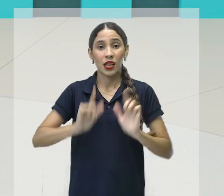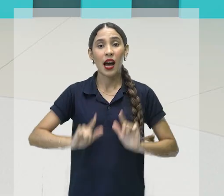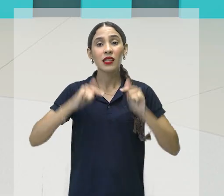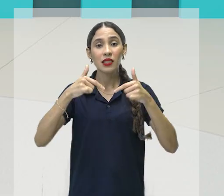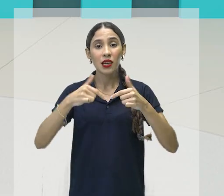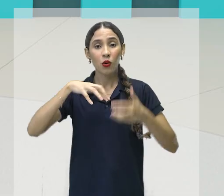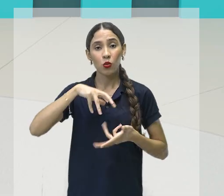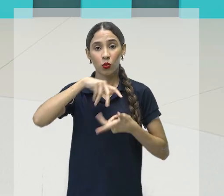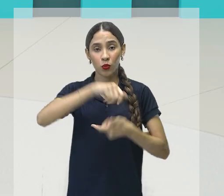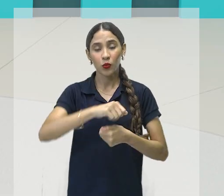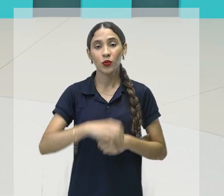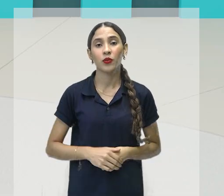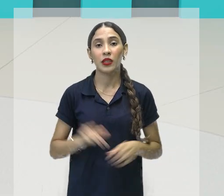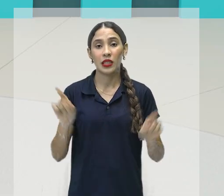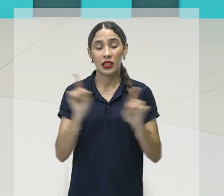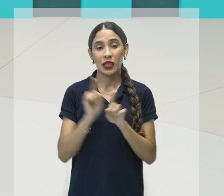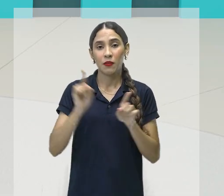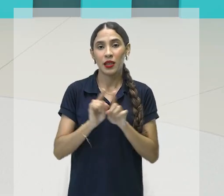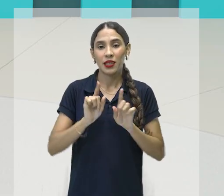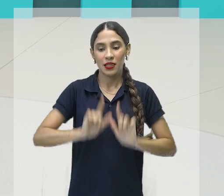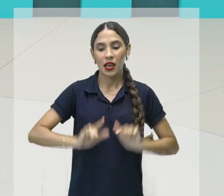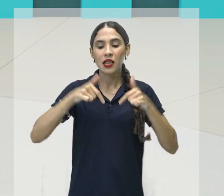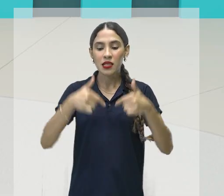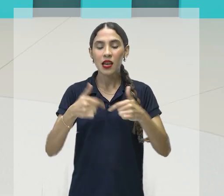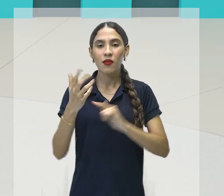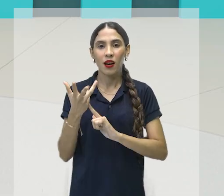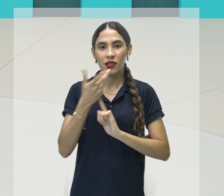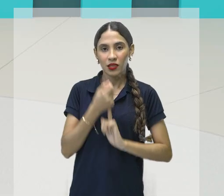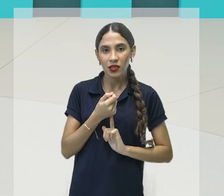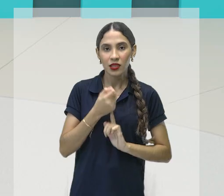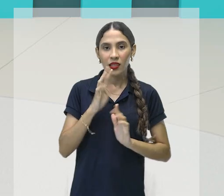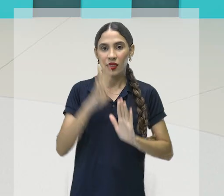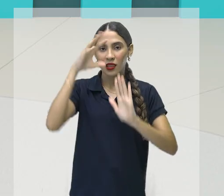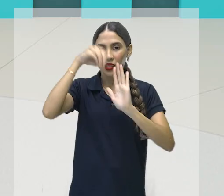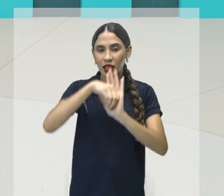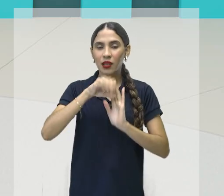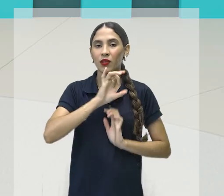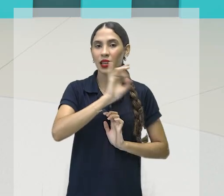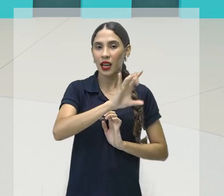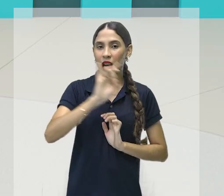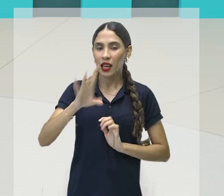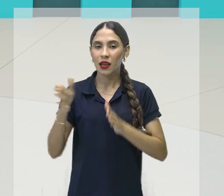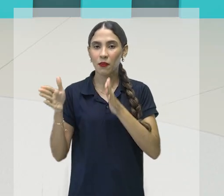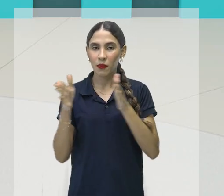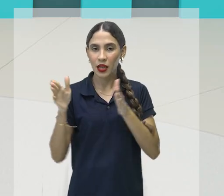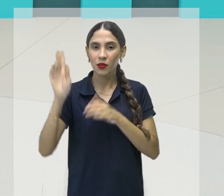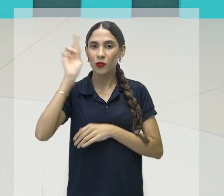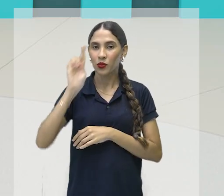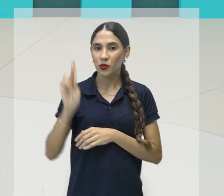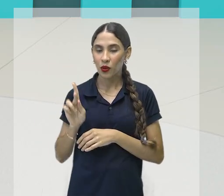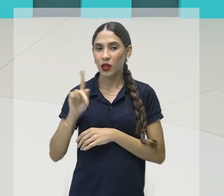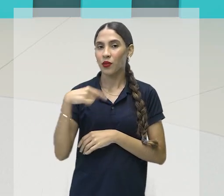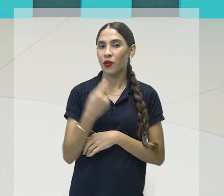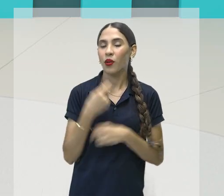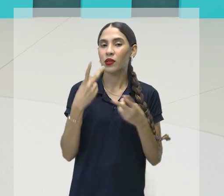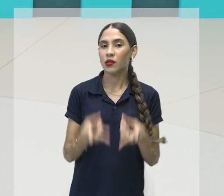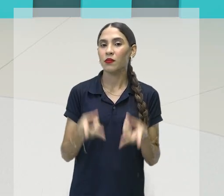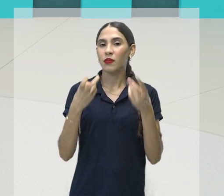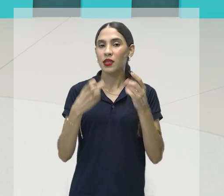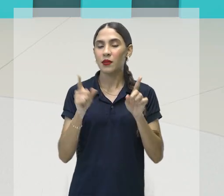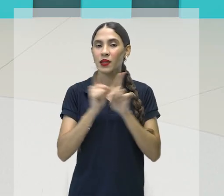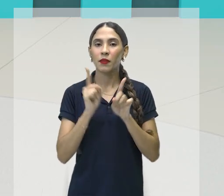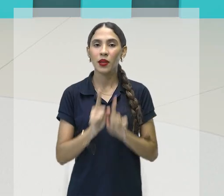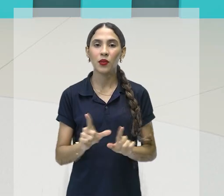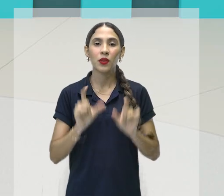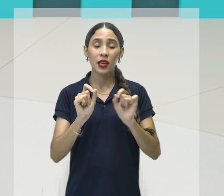E quando falamos dessas manifestações dentro de cada período da história, vamos